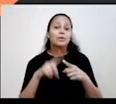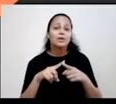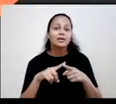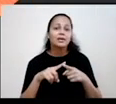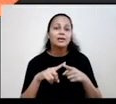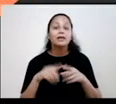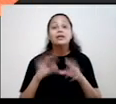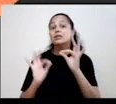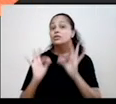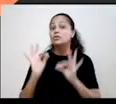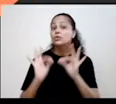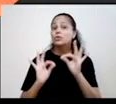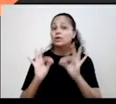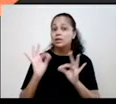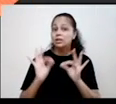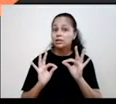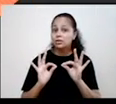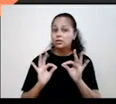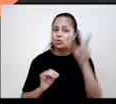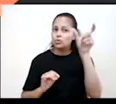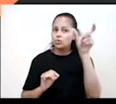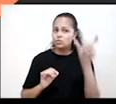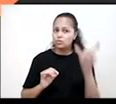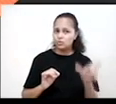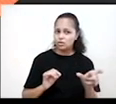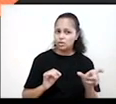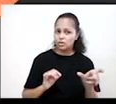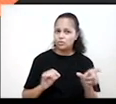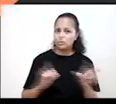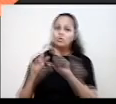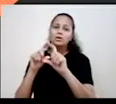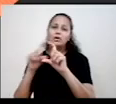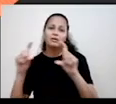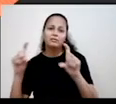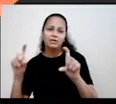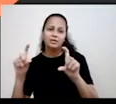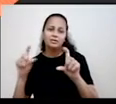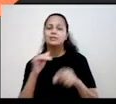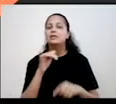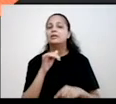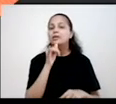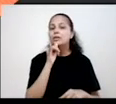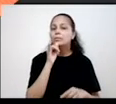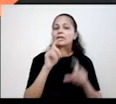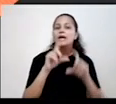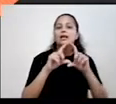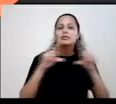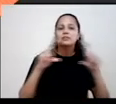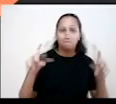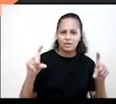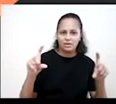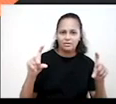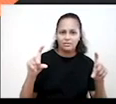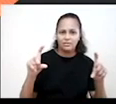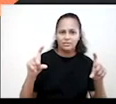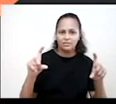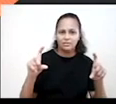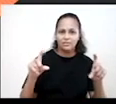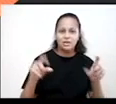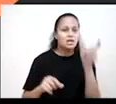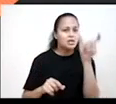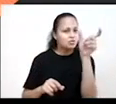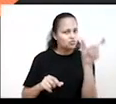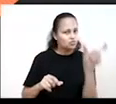porque eles se organizam em sujeito e predicado. Então, as frases, elas são compostas, né, as orações